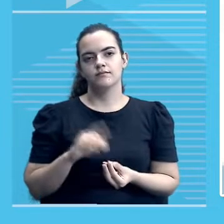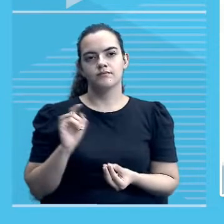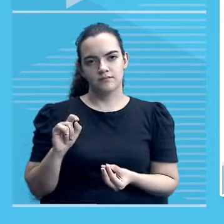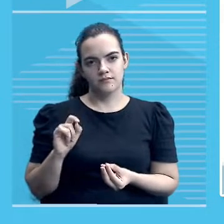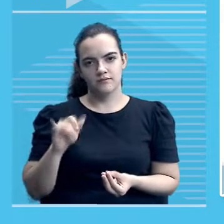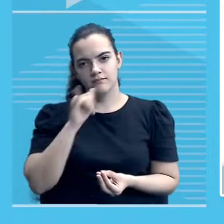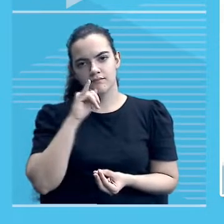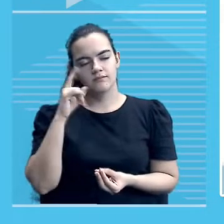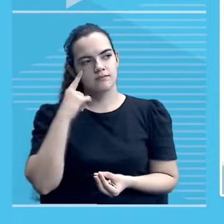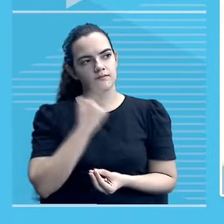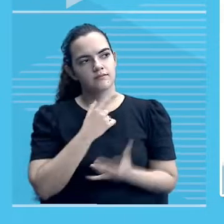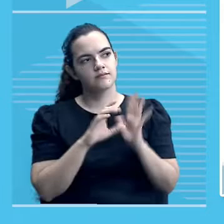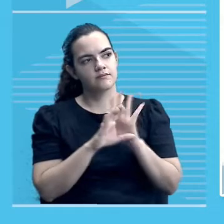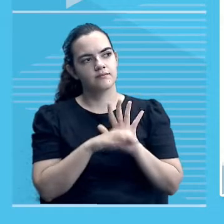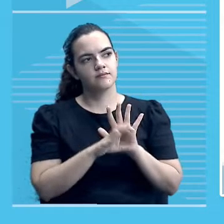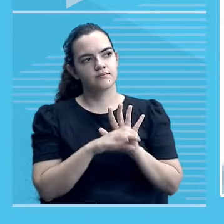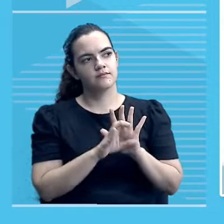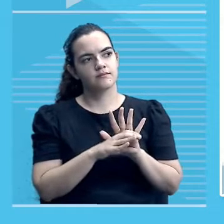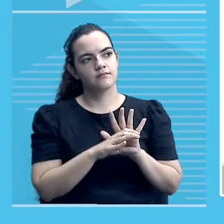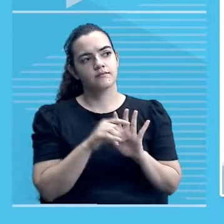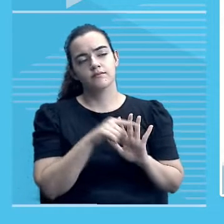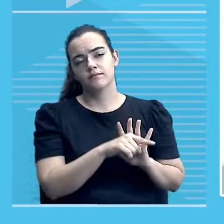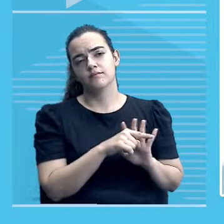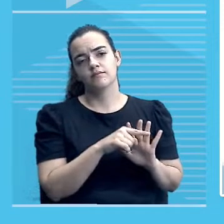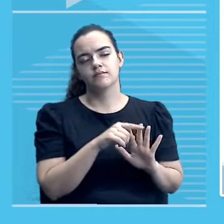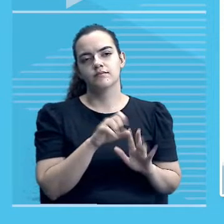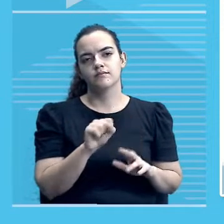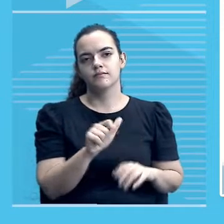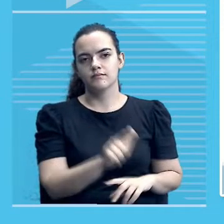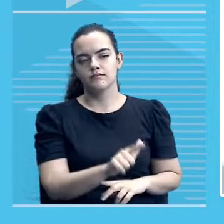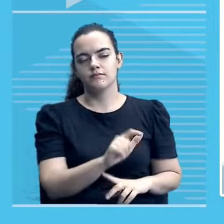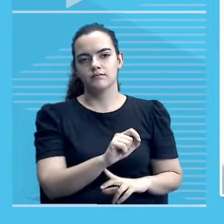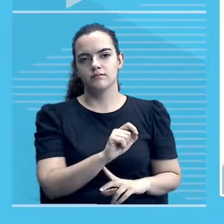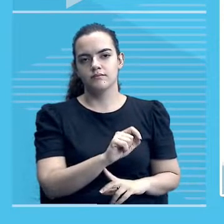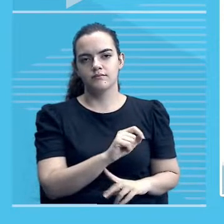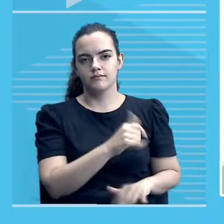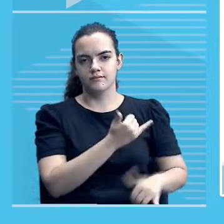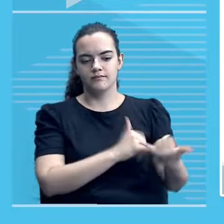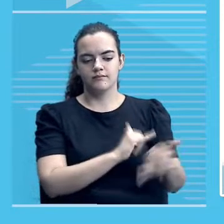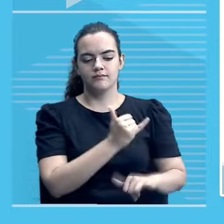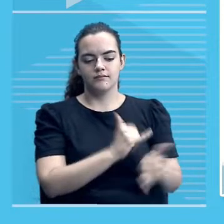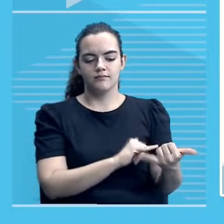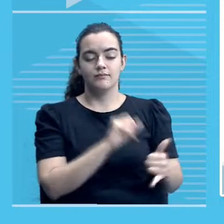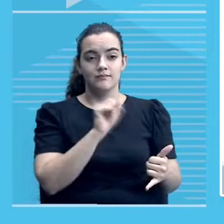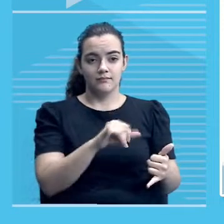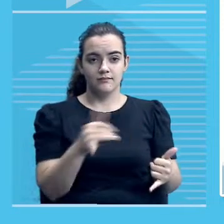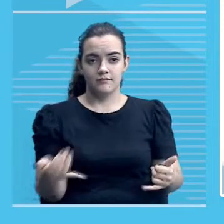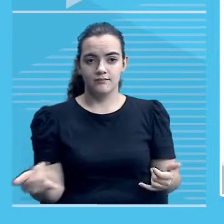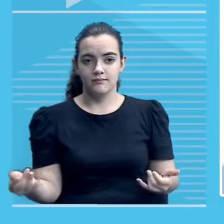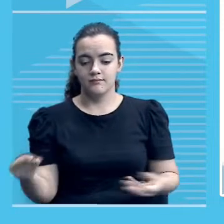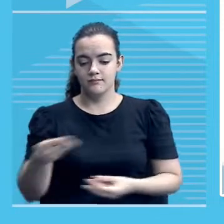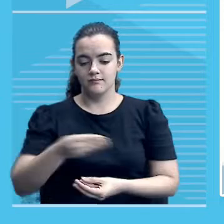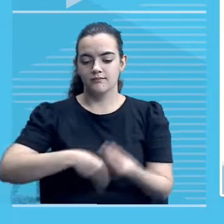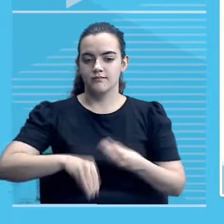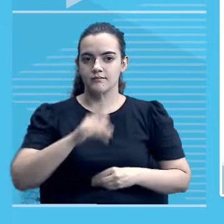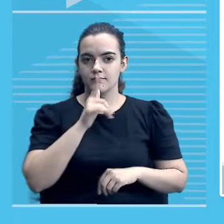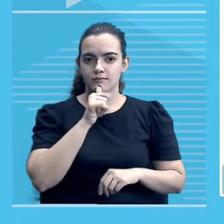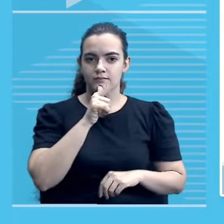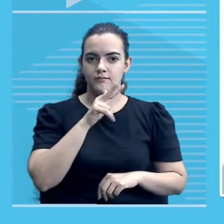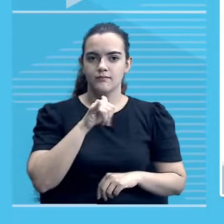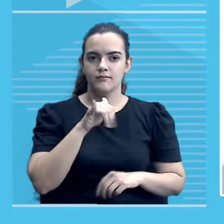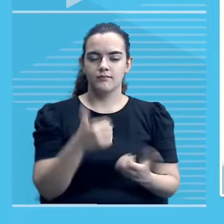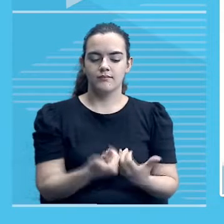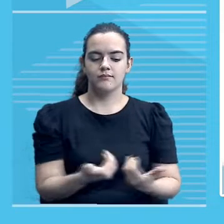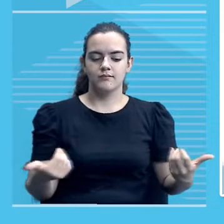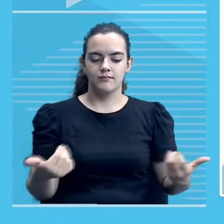nós temos aí o conceito. Ó. Sal é toda substância que em solução aquosa sofre